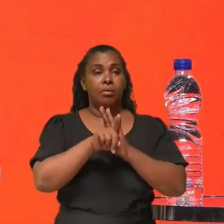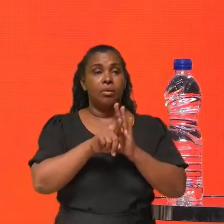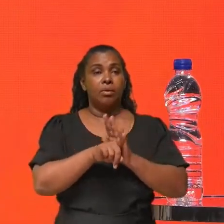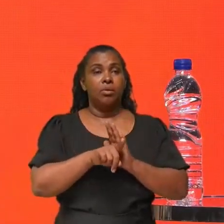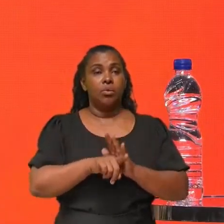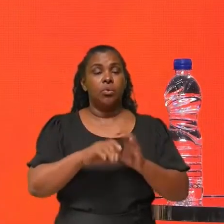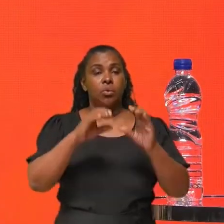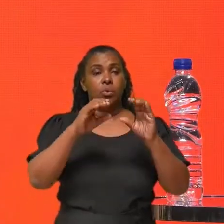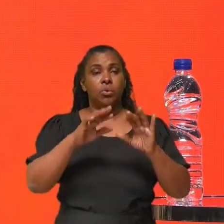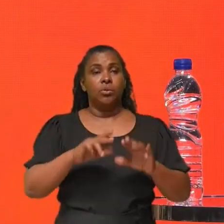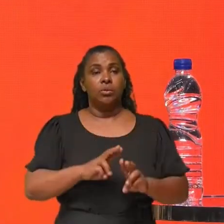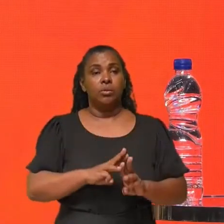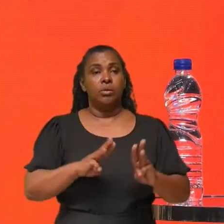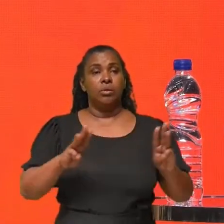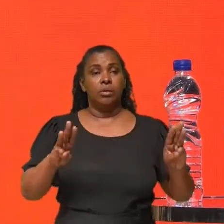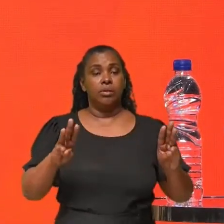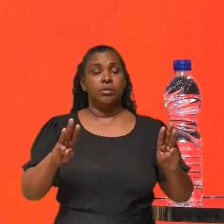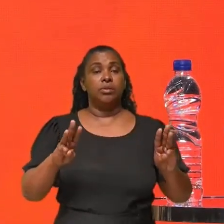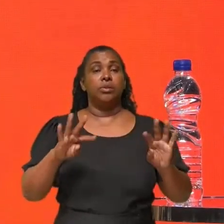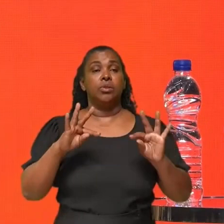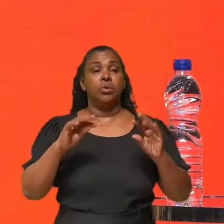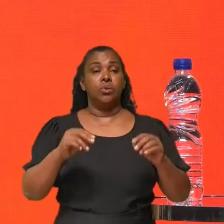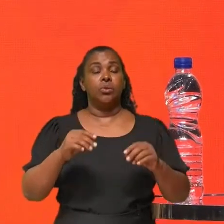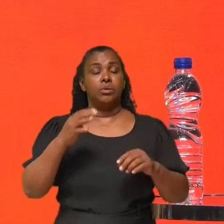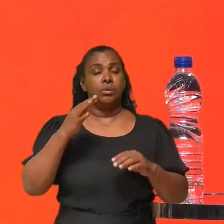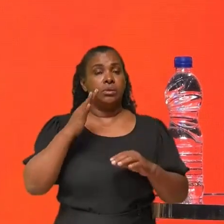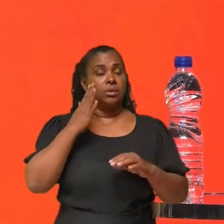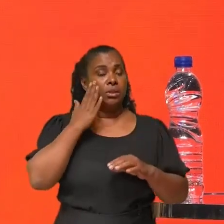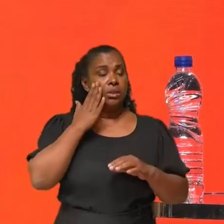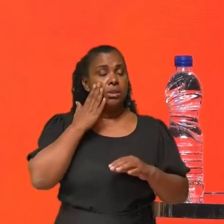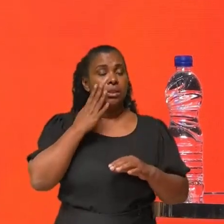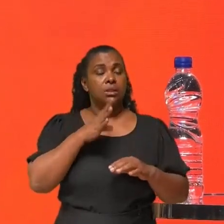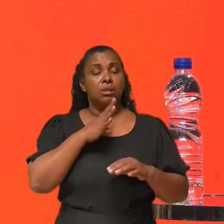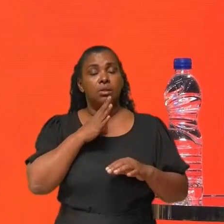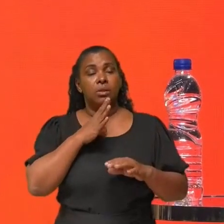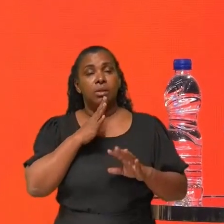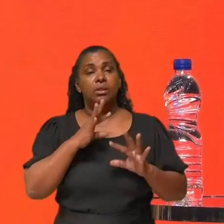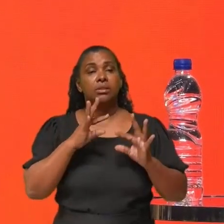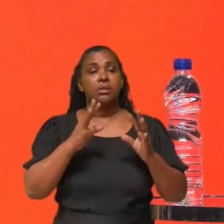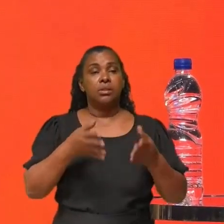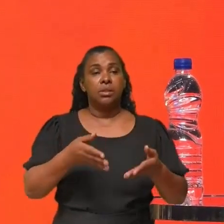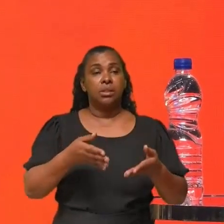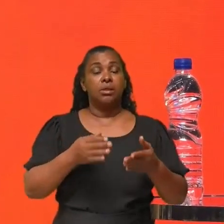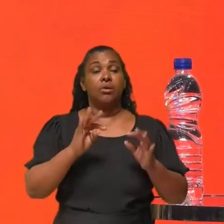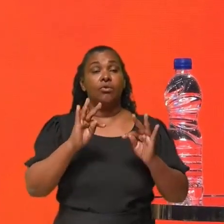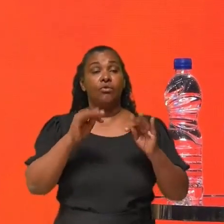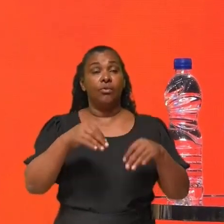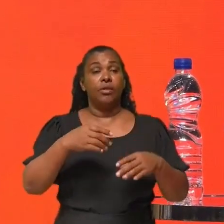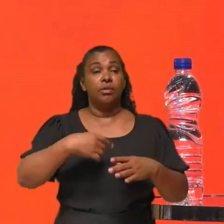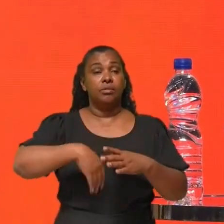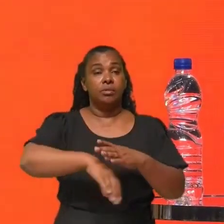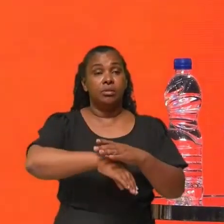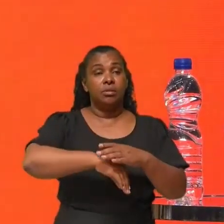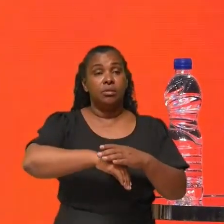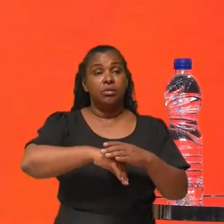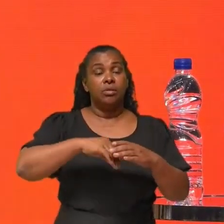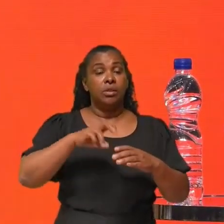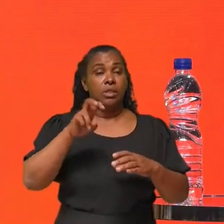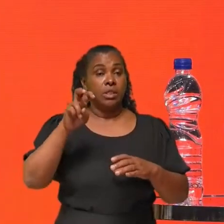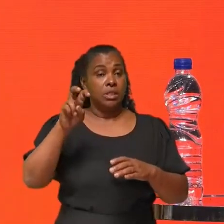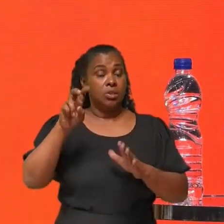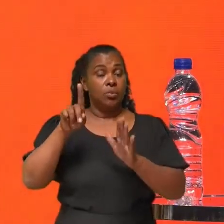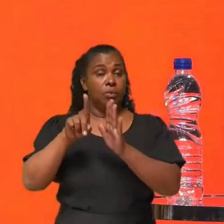estão familiarizados. Ao final das exposições, nós iremos sortear 5 perguntas de quem está